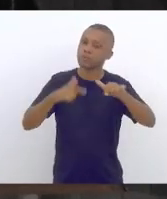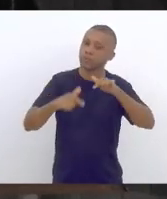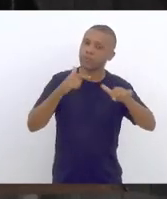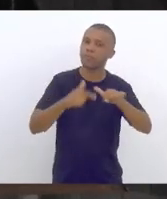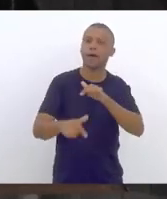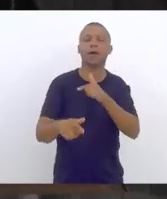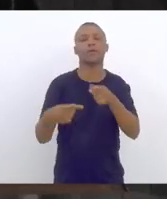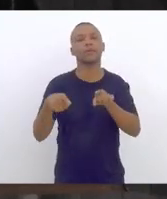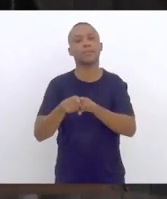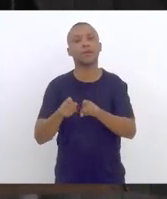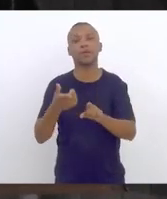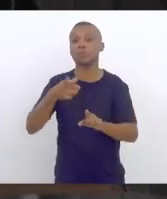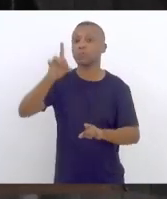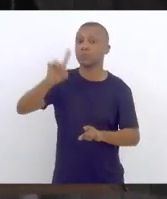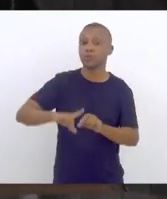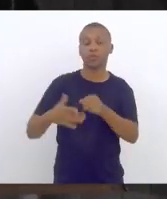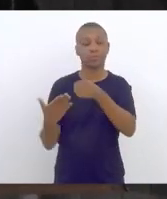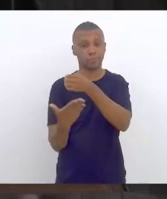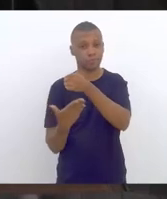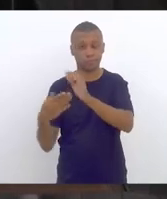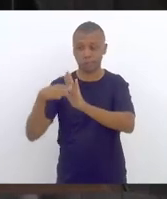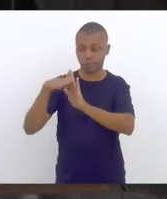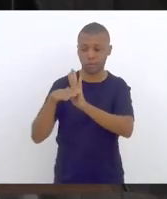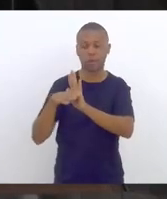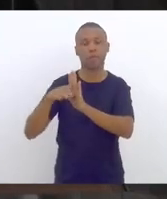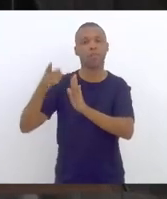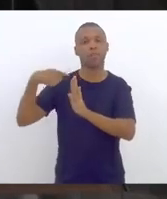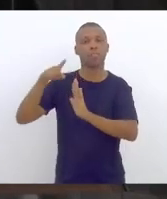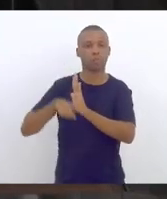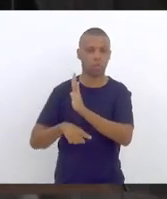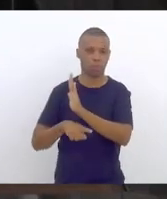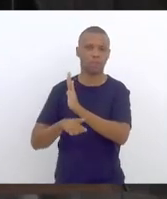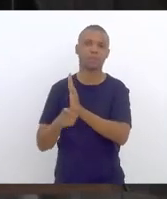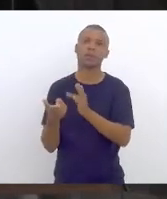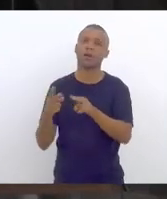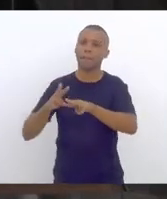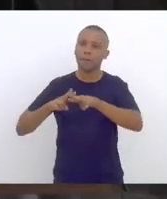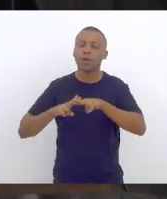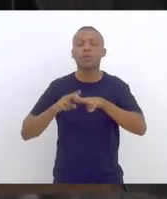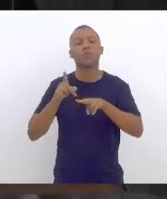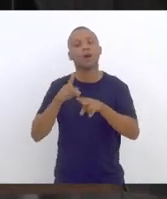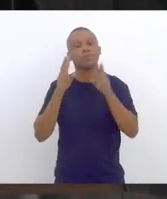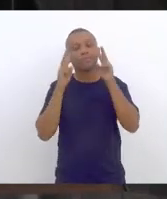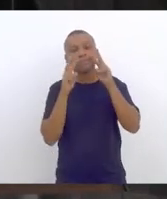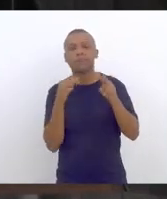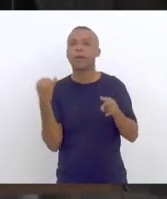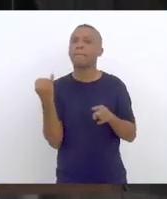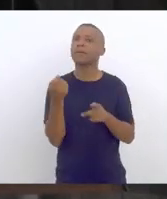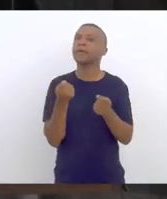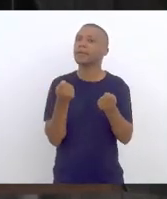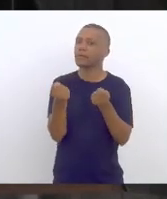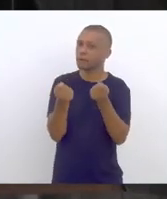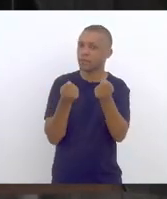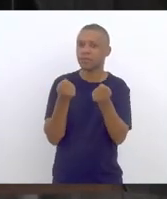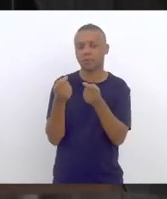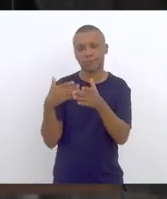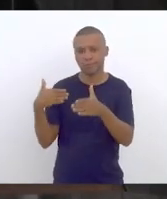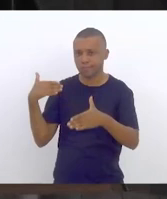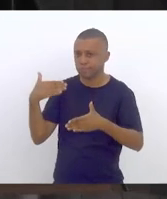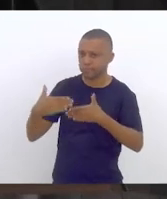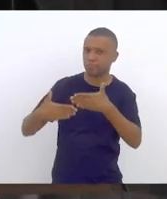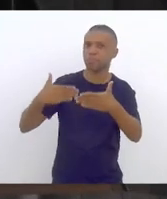ou a redução de direitos fundamentais por isso o deputado de azul considera muito importante esta negociação que está em curso